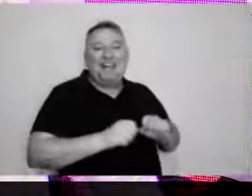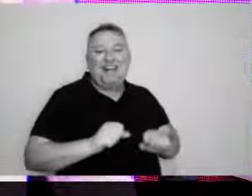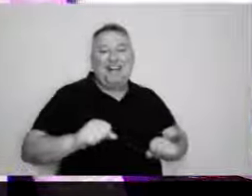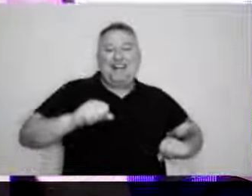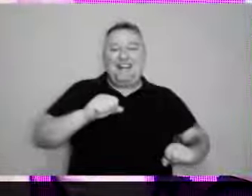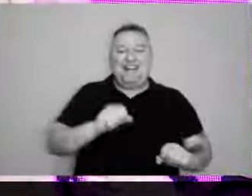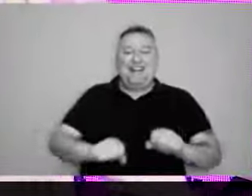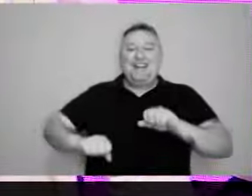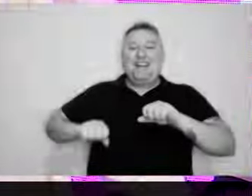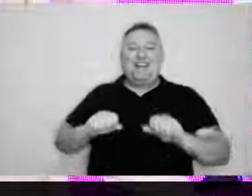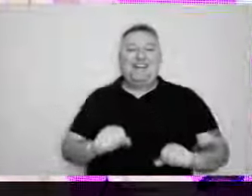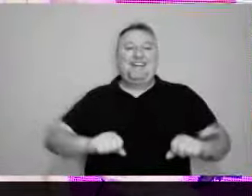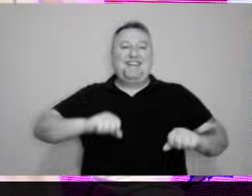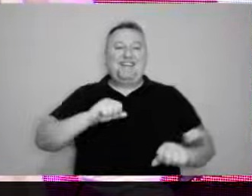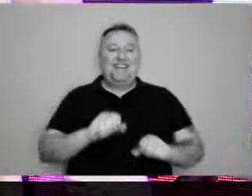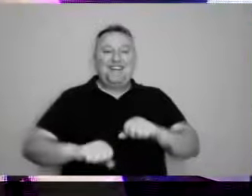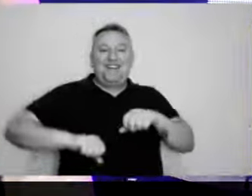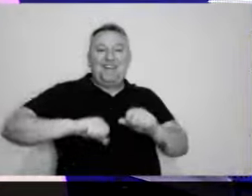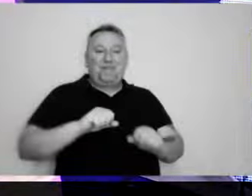completar. E